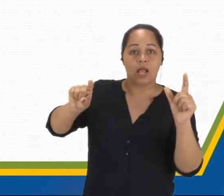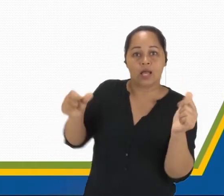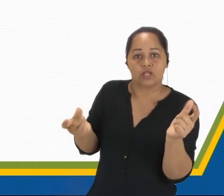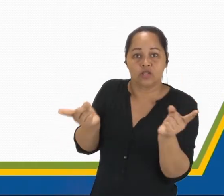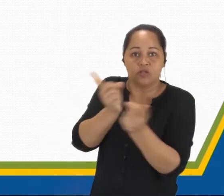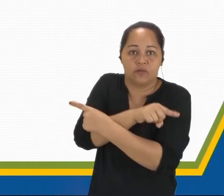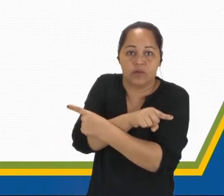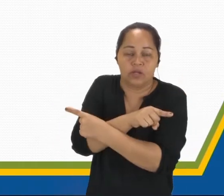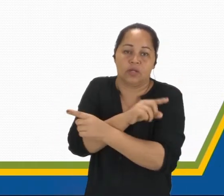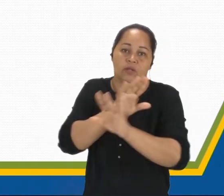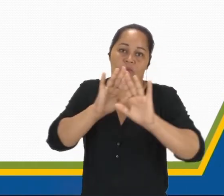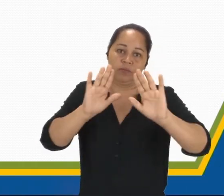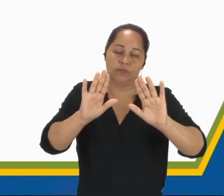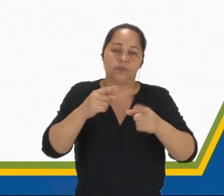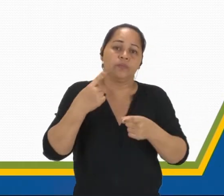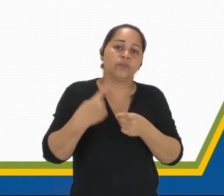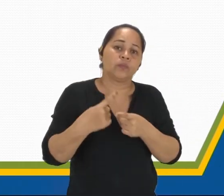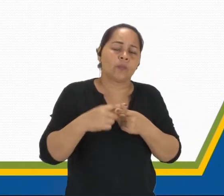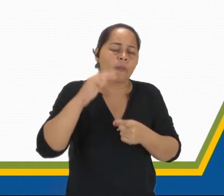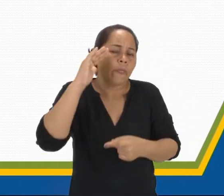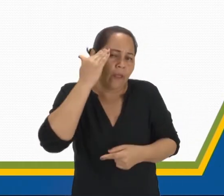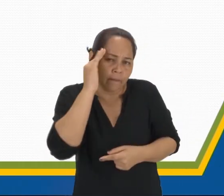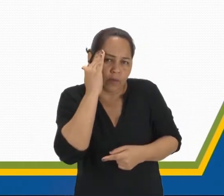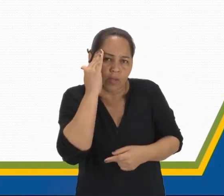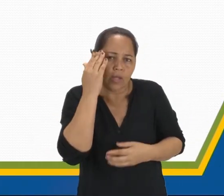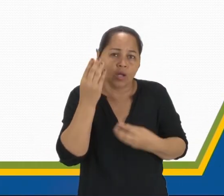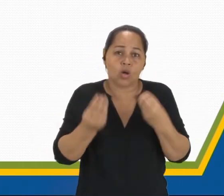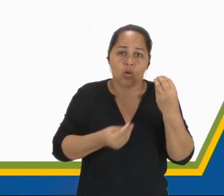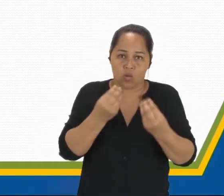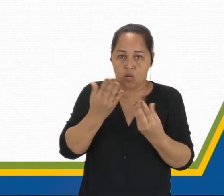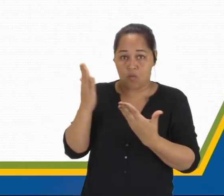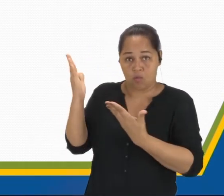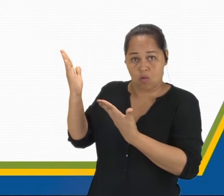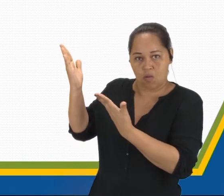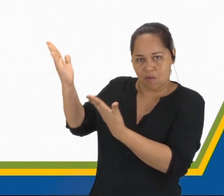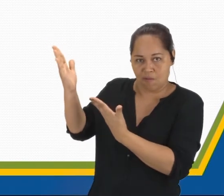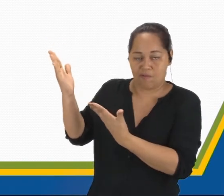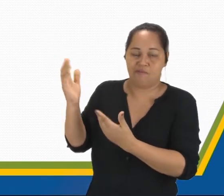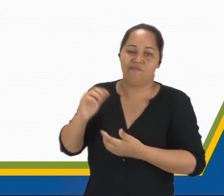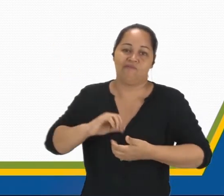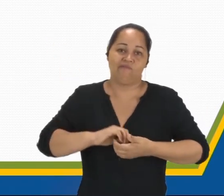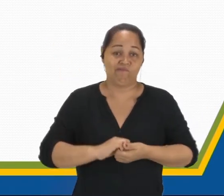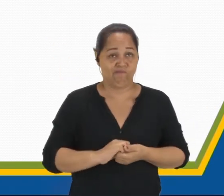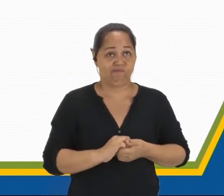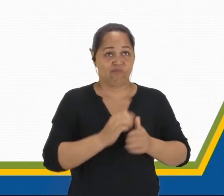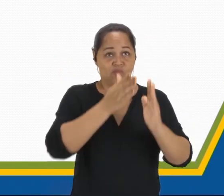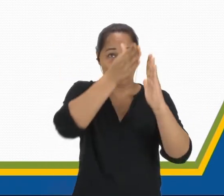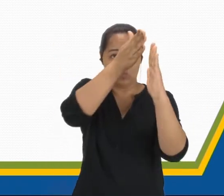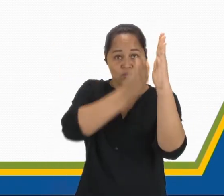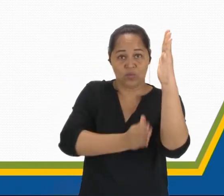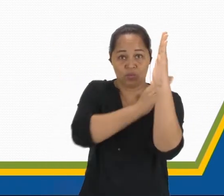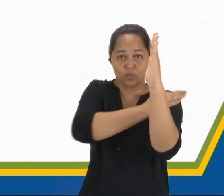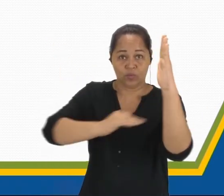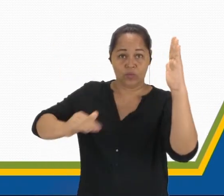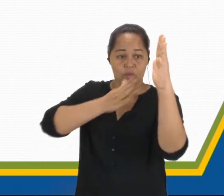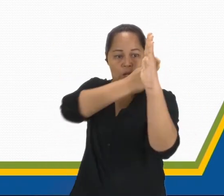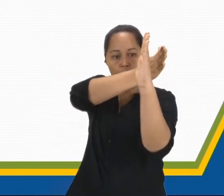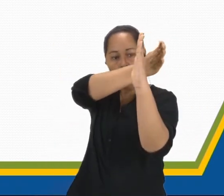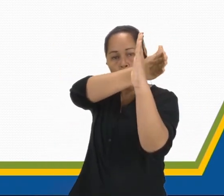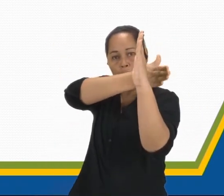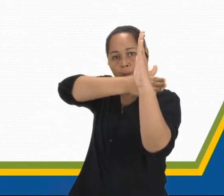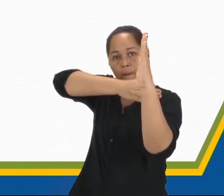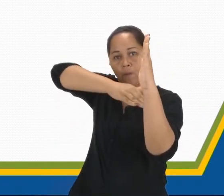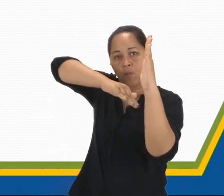é limitada e tem extremos locais. Tem assíntotas verticais, justamente em π sobre 2 positivo e π sobre 2